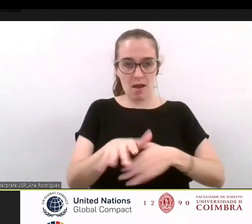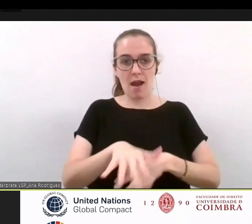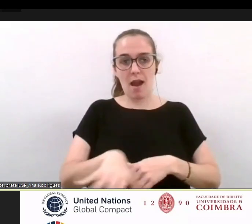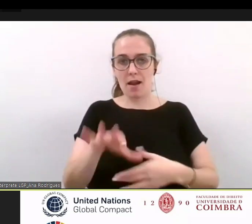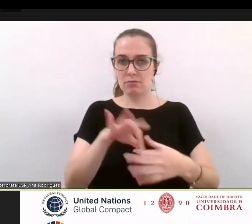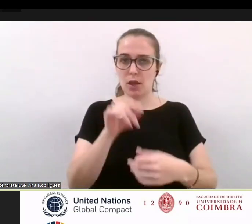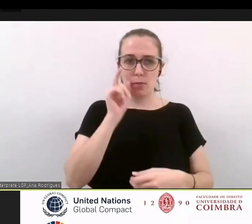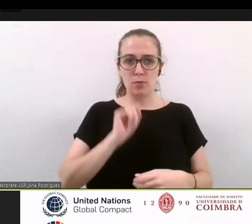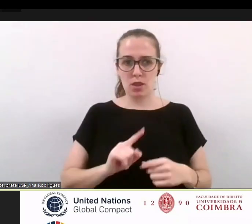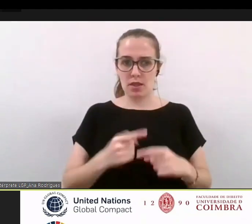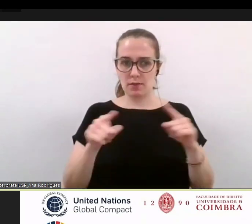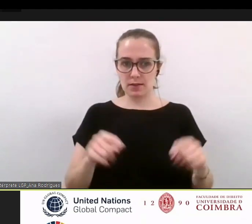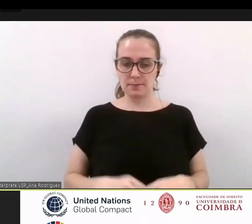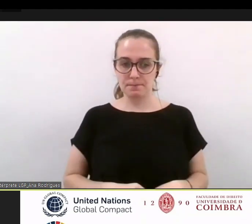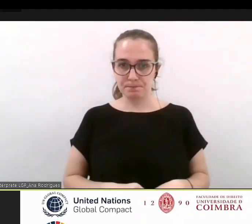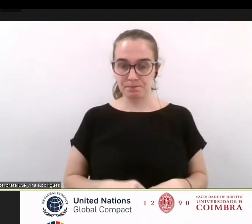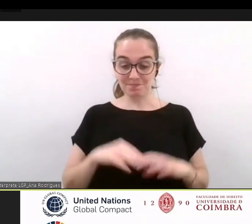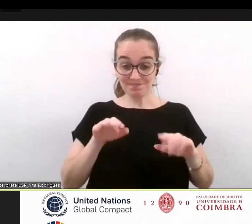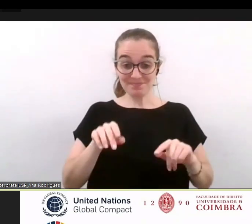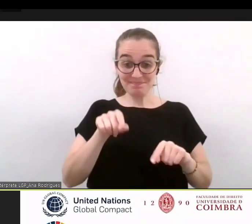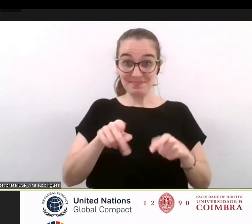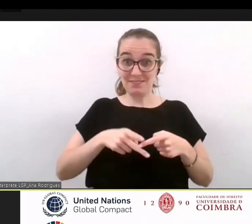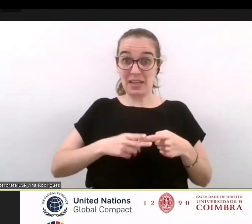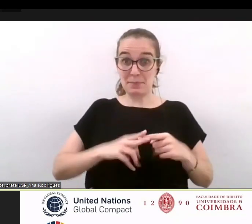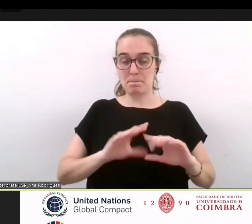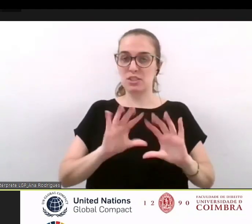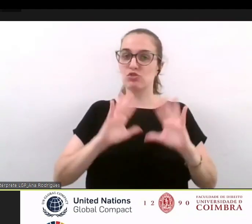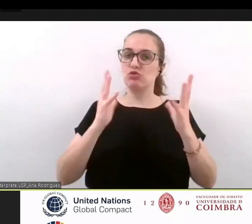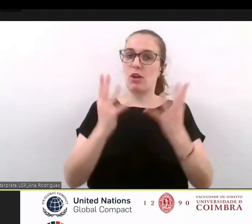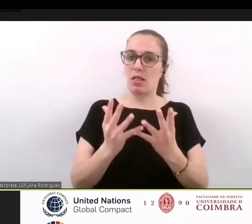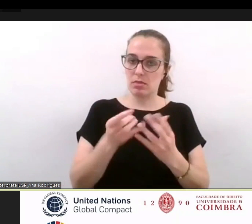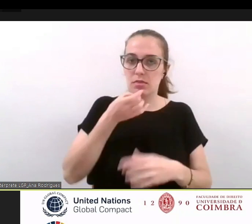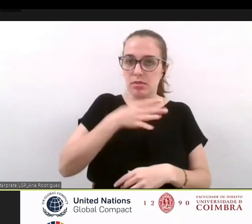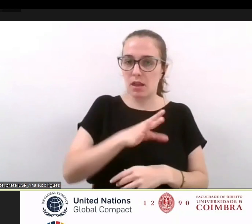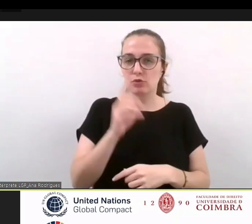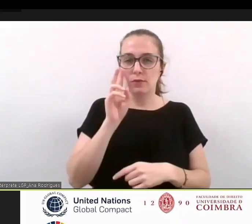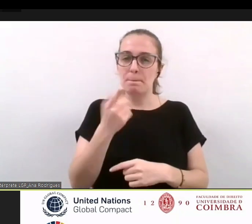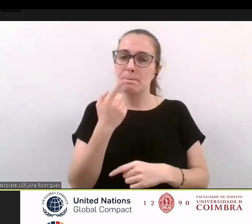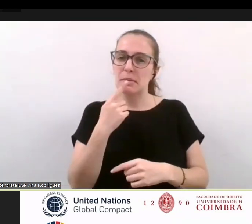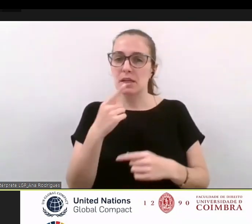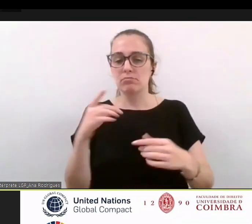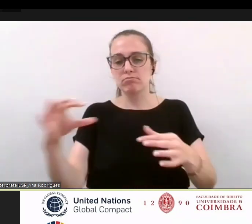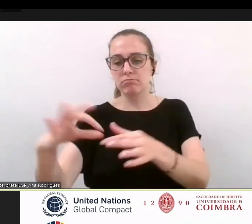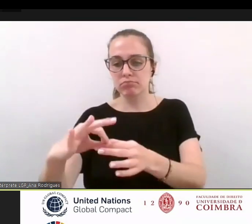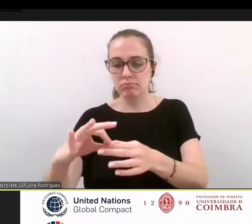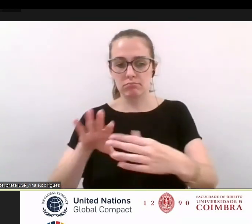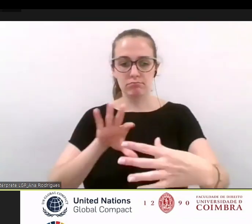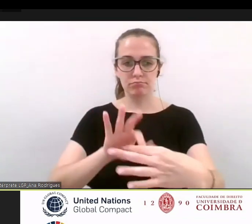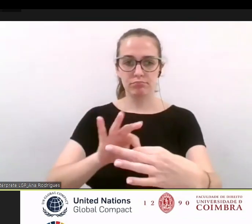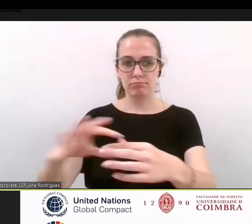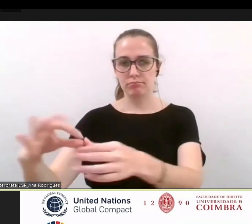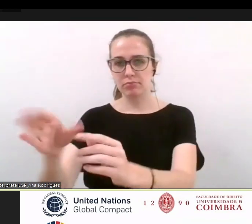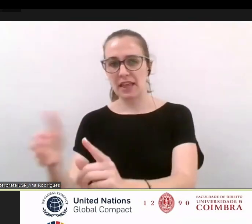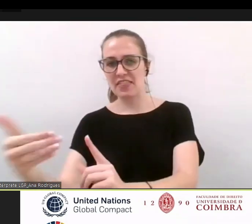nos permitem olhar transversalmente para os efeitos cruzados, os efeitos indiretos, que se espera